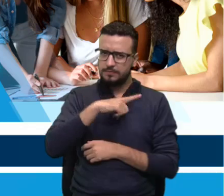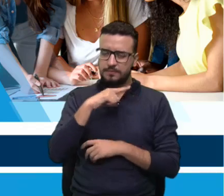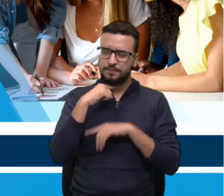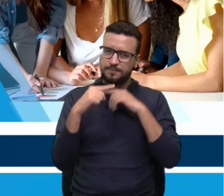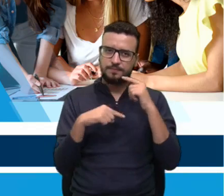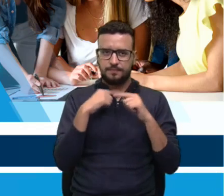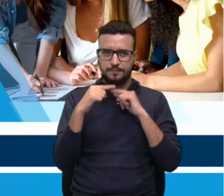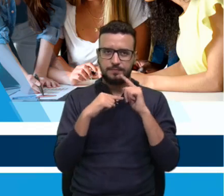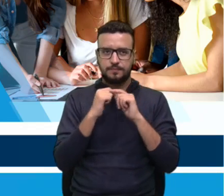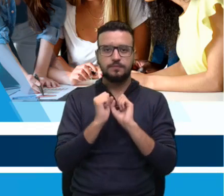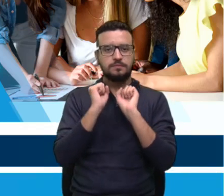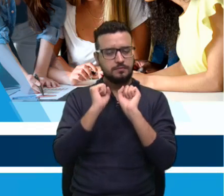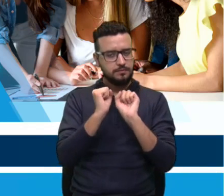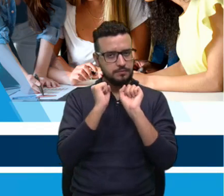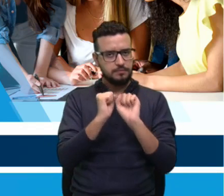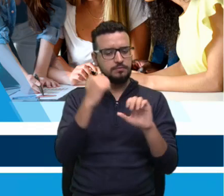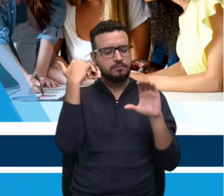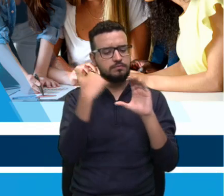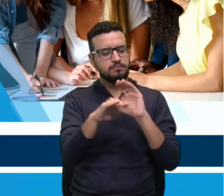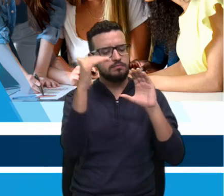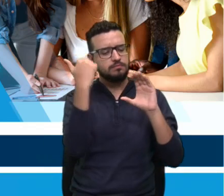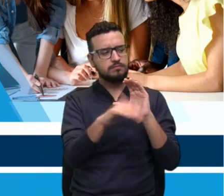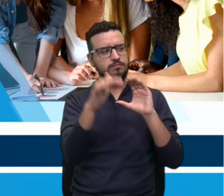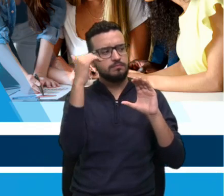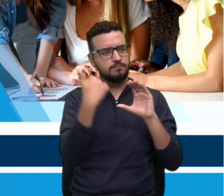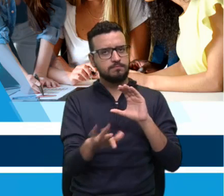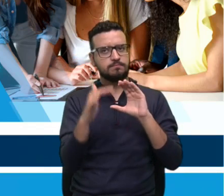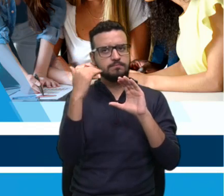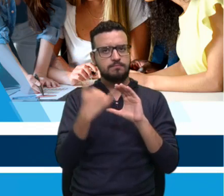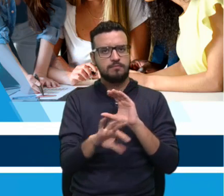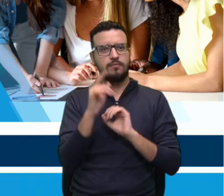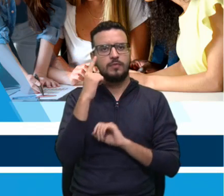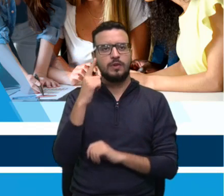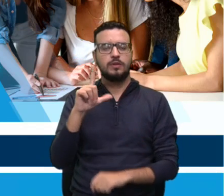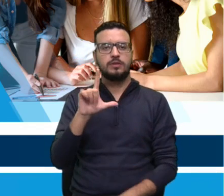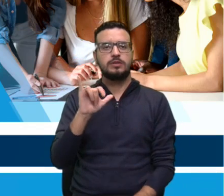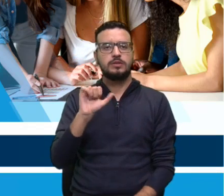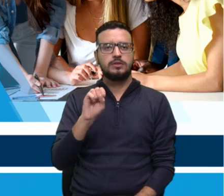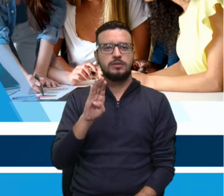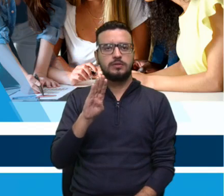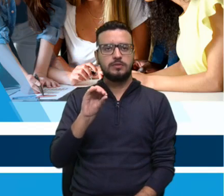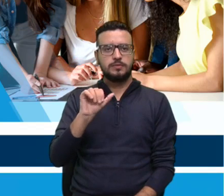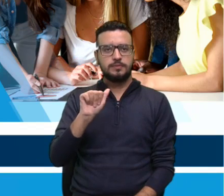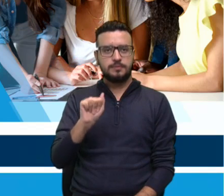dúvida, você pode encaminhar suas dúvidas aí nesse endereço,